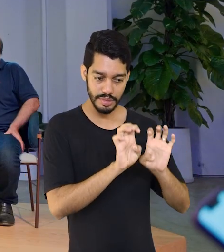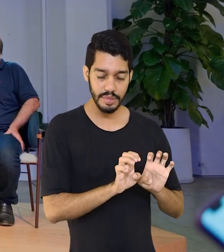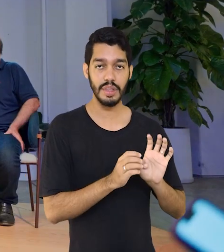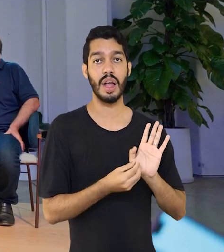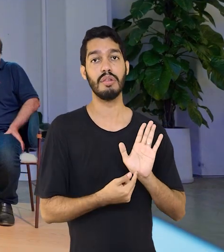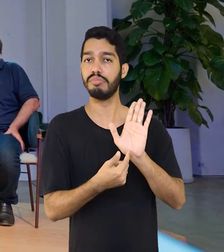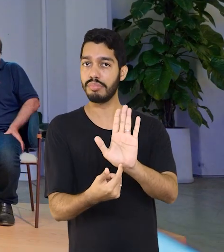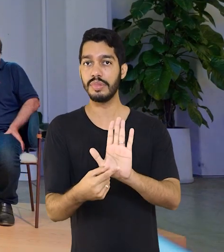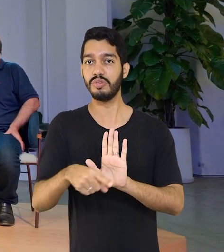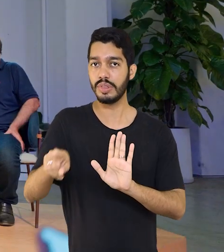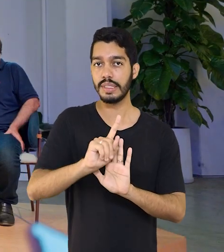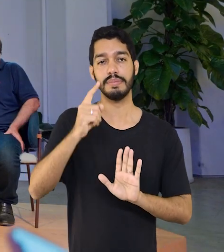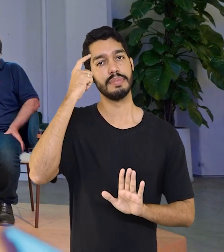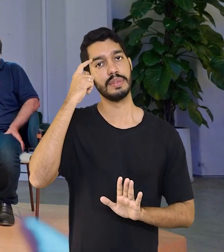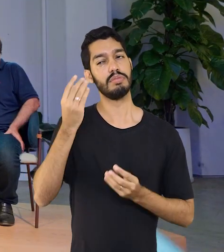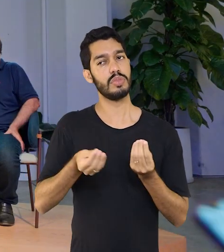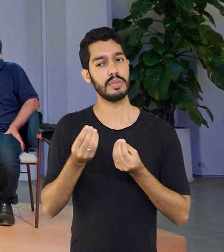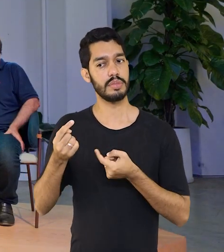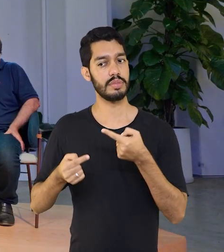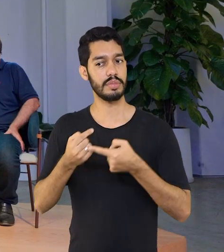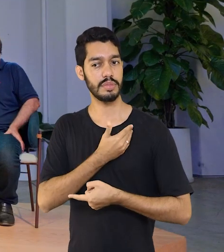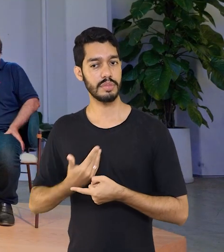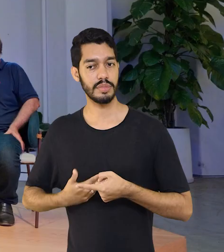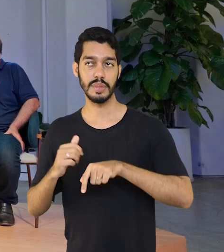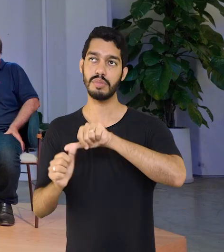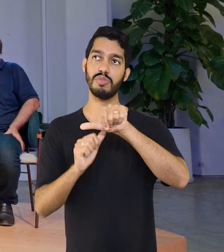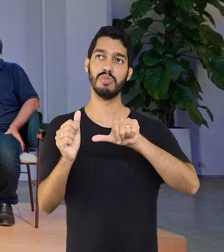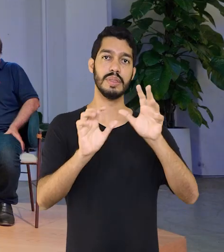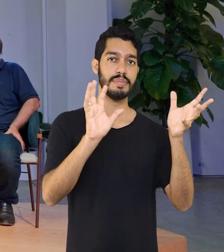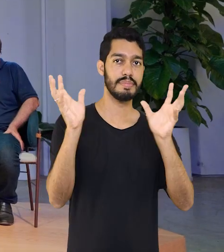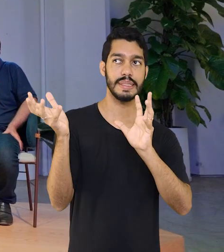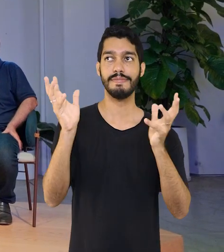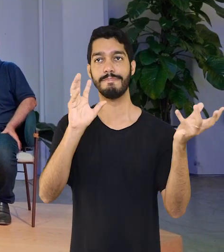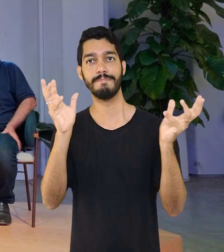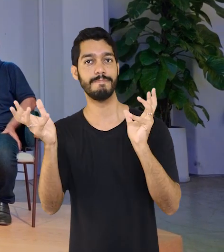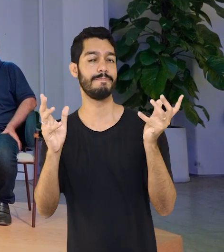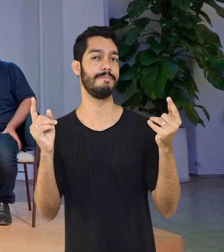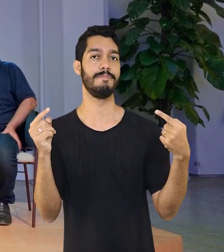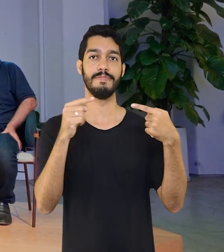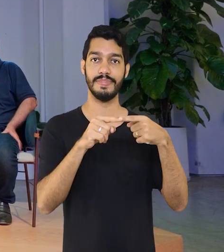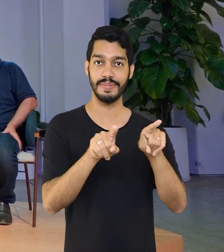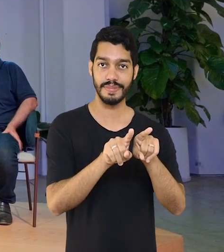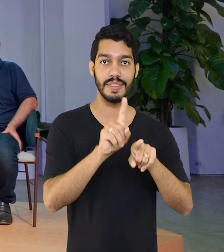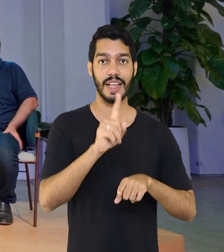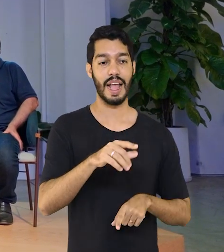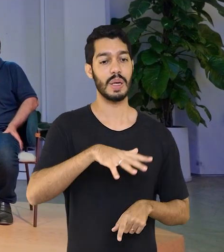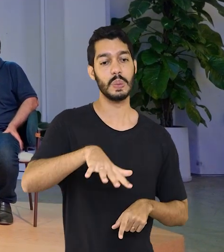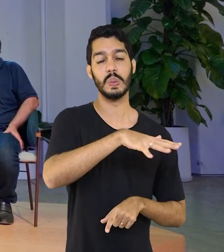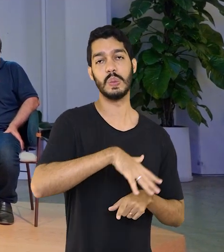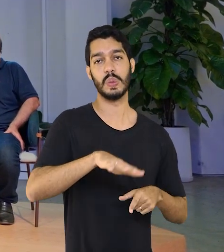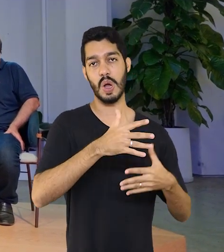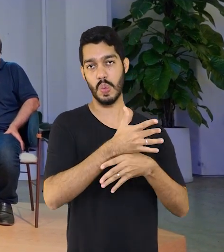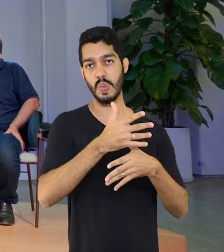algumas reflexões e pensar um pouquinho o papel da política pública nas mudanças climáticas, em especial com o recorte da mobilidade